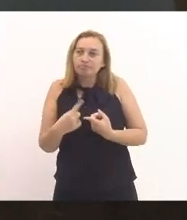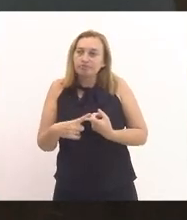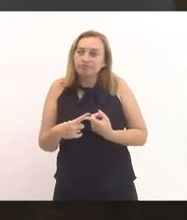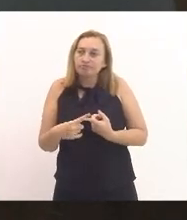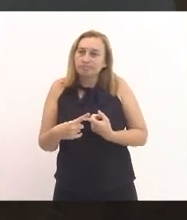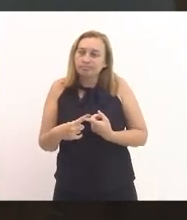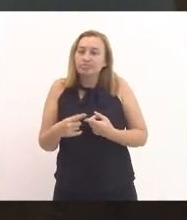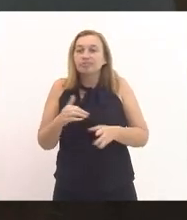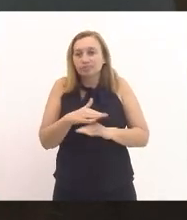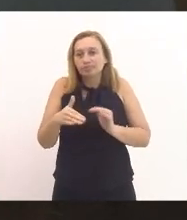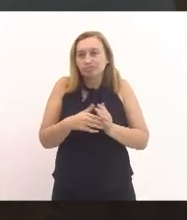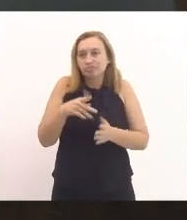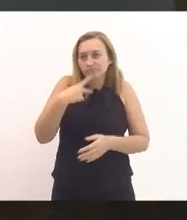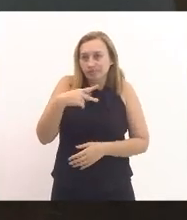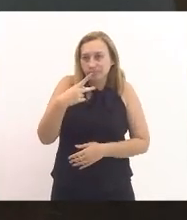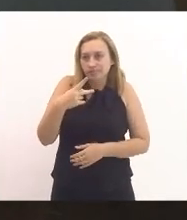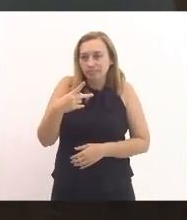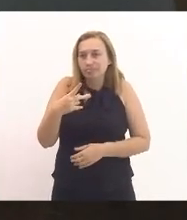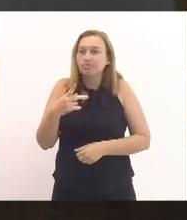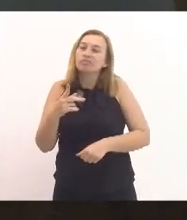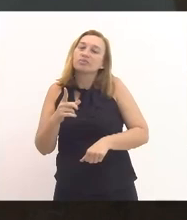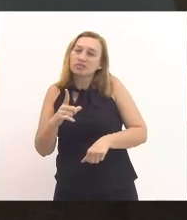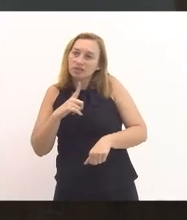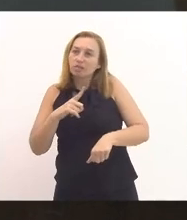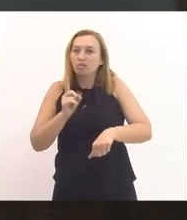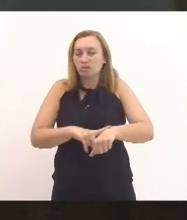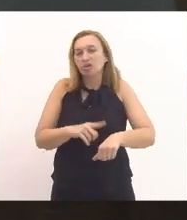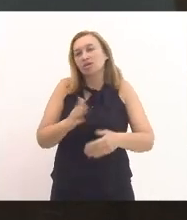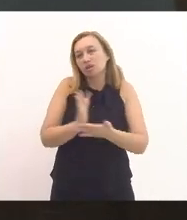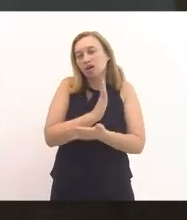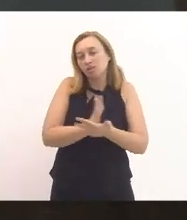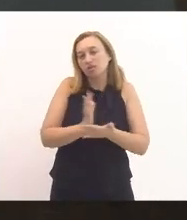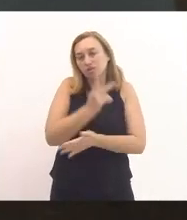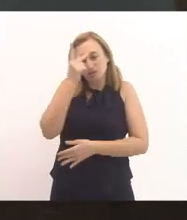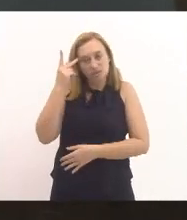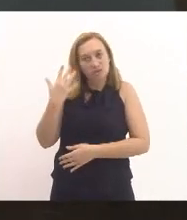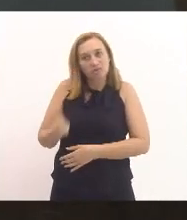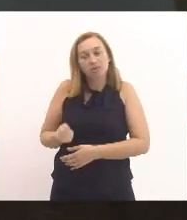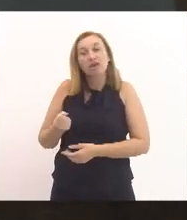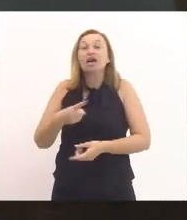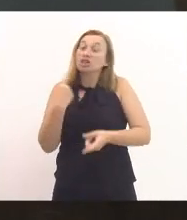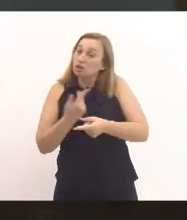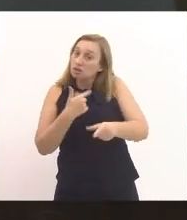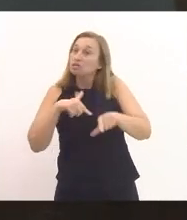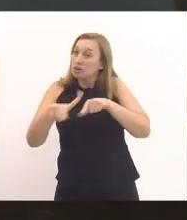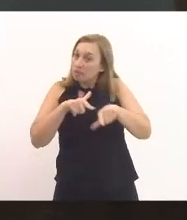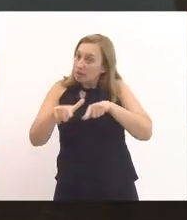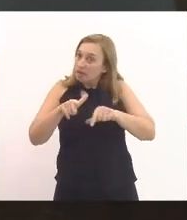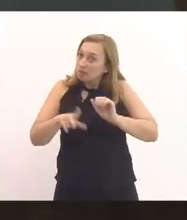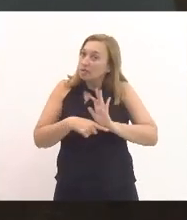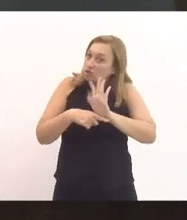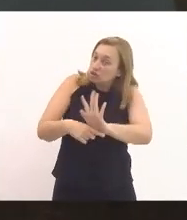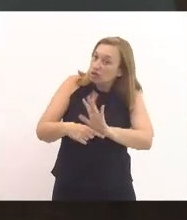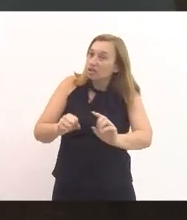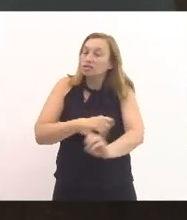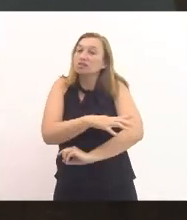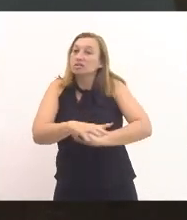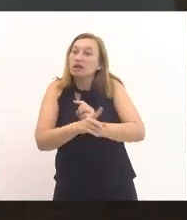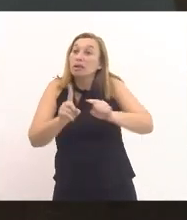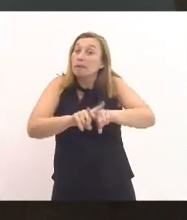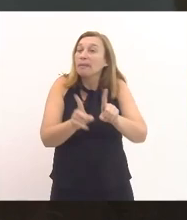como todo mundo fala uma hora tudo vai se aposentar tá bom e a gente trabalha em prol da sociedade